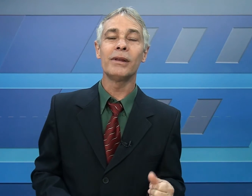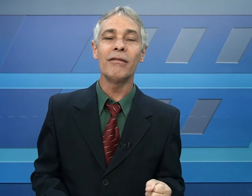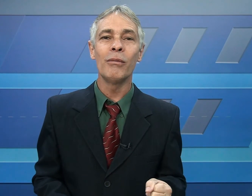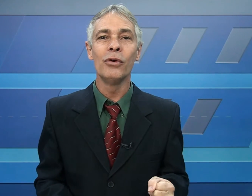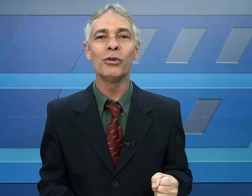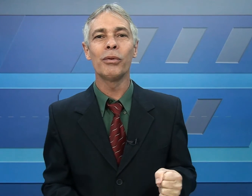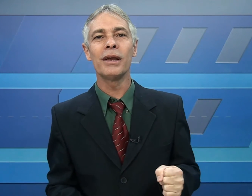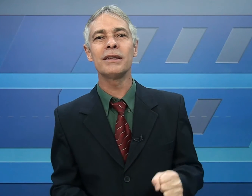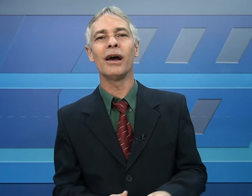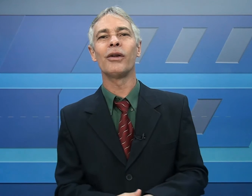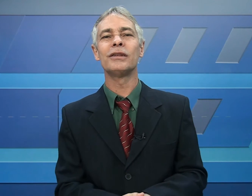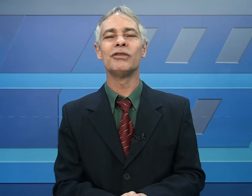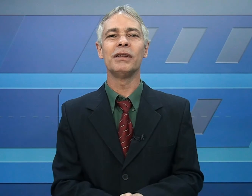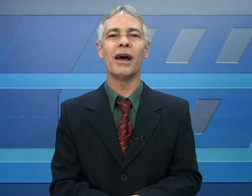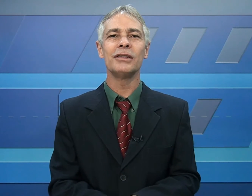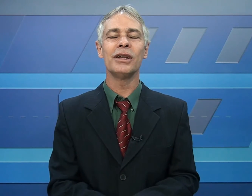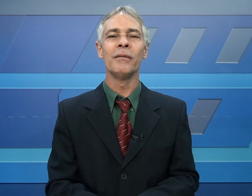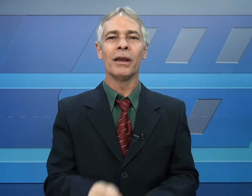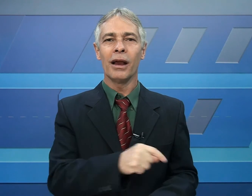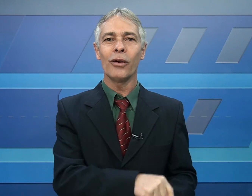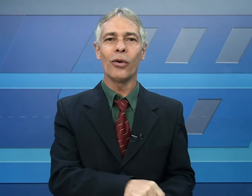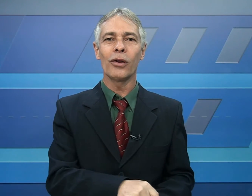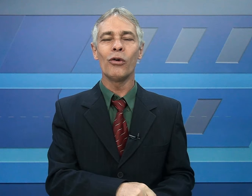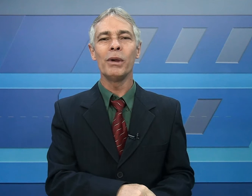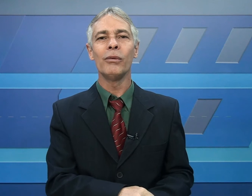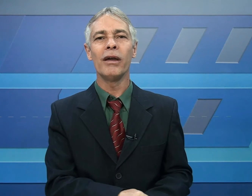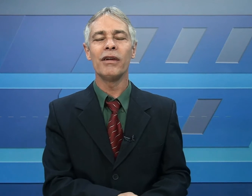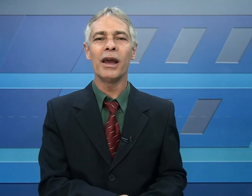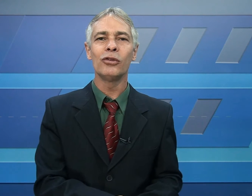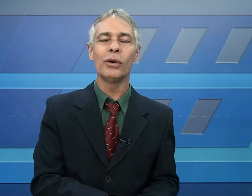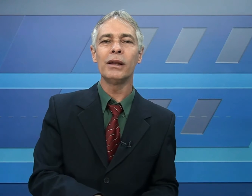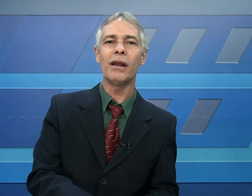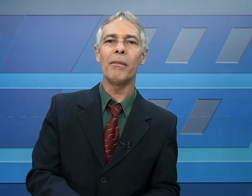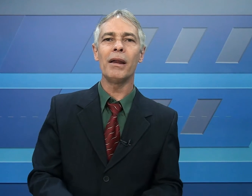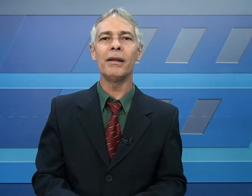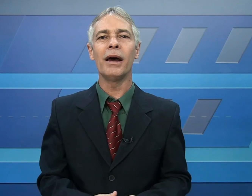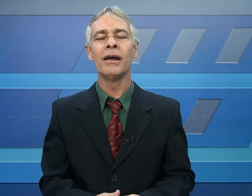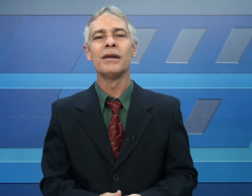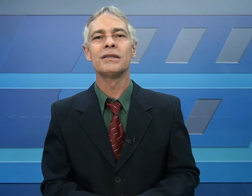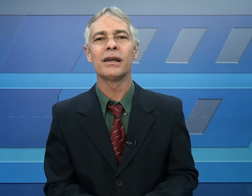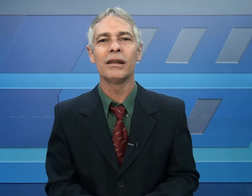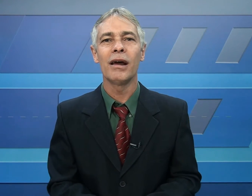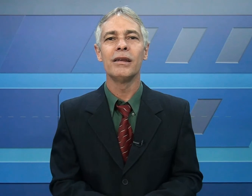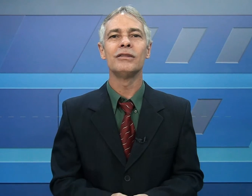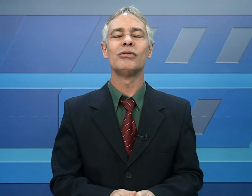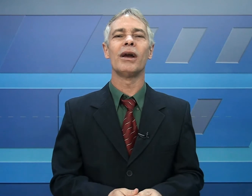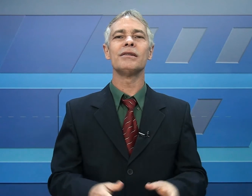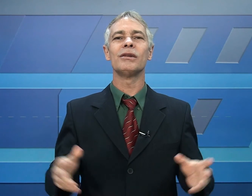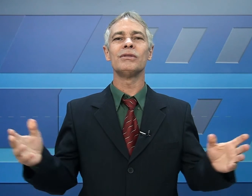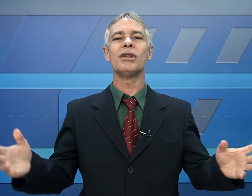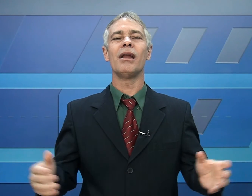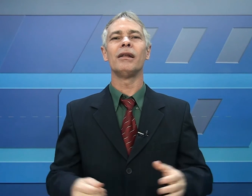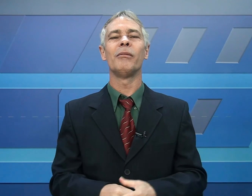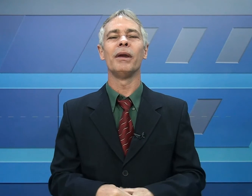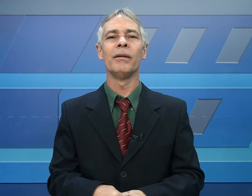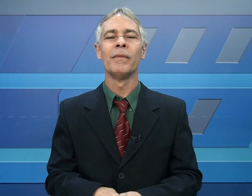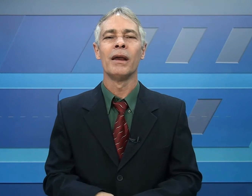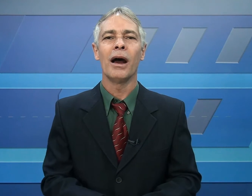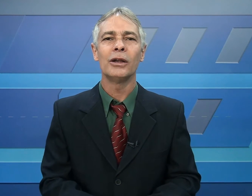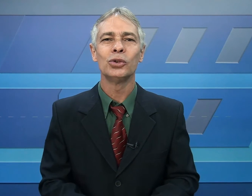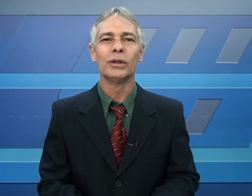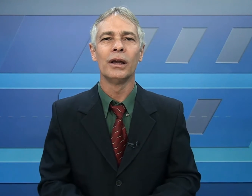também lutava muito por essa oratividade, né? Agora, como ele não é vereador, ele trabalha na Secretaria de Educação, está lá